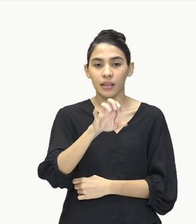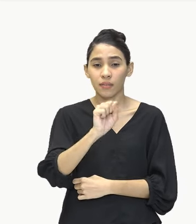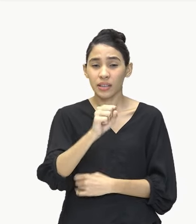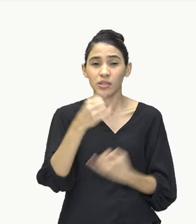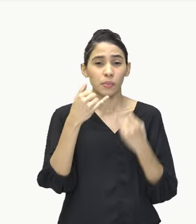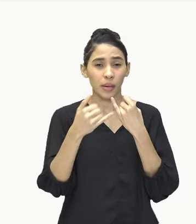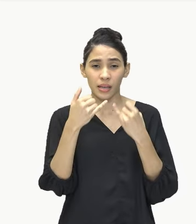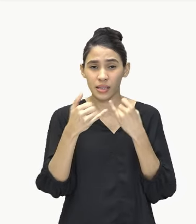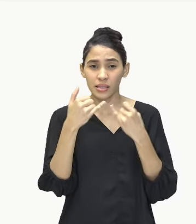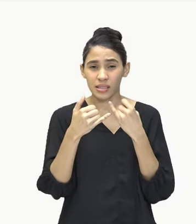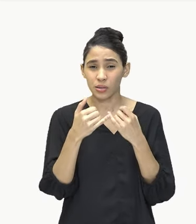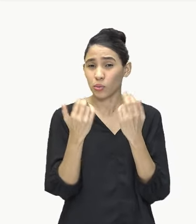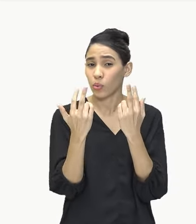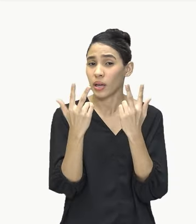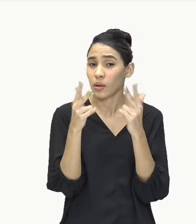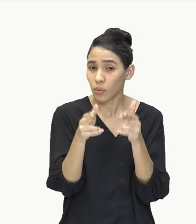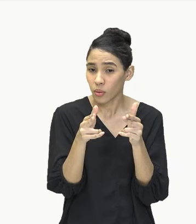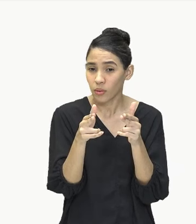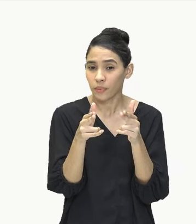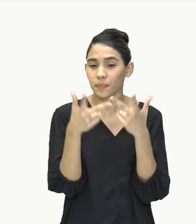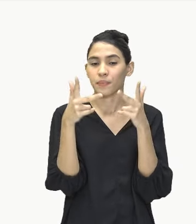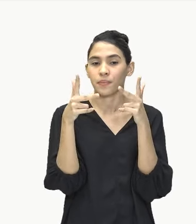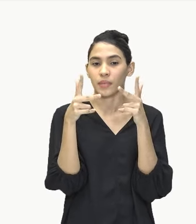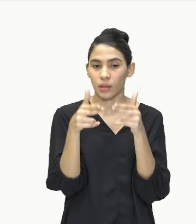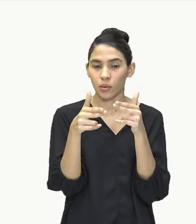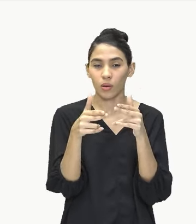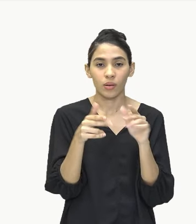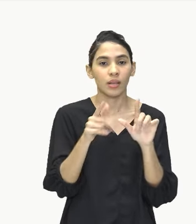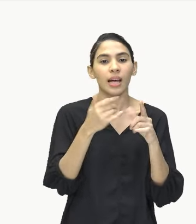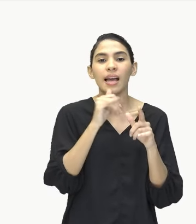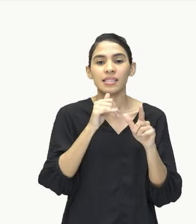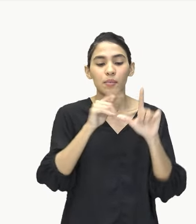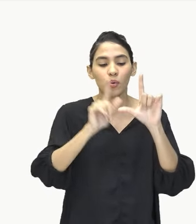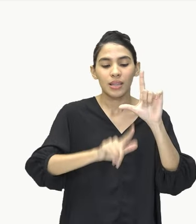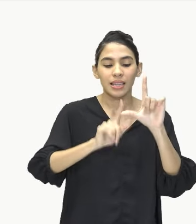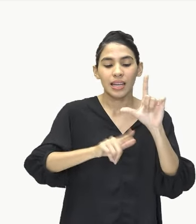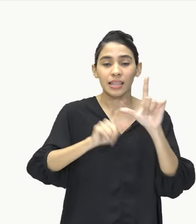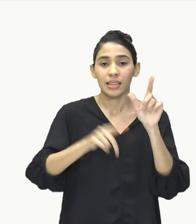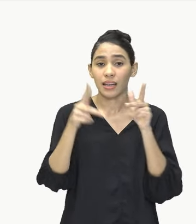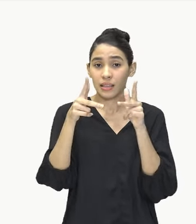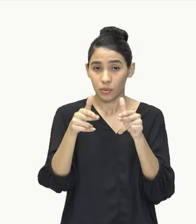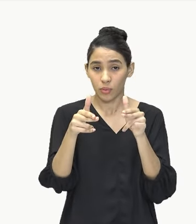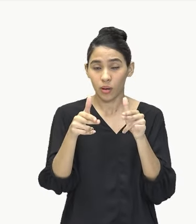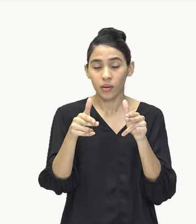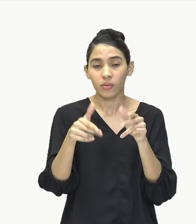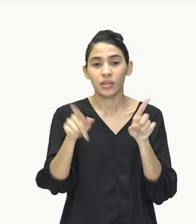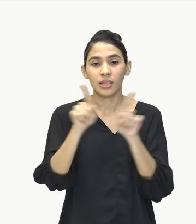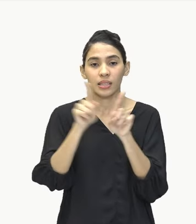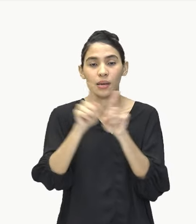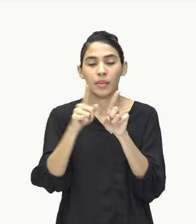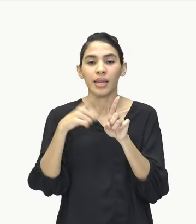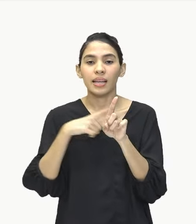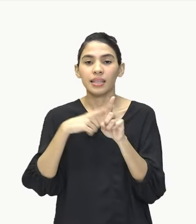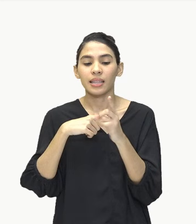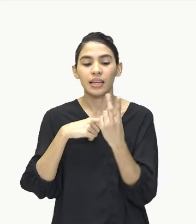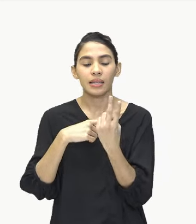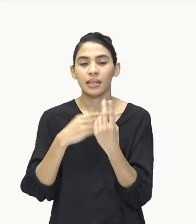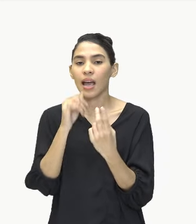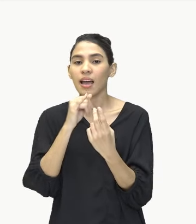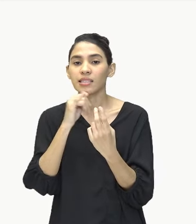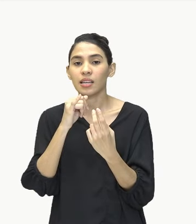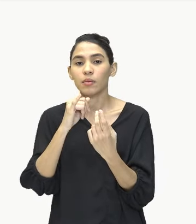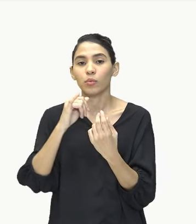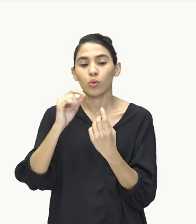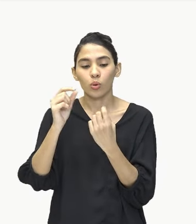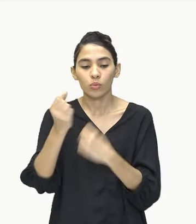então eles terão que ter as mesmas letras e são elevadas aos